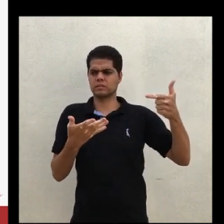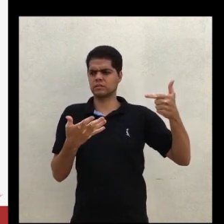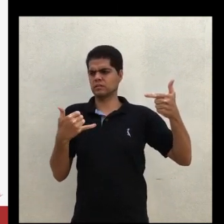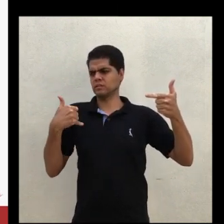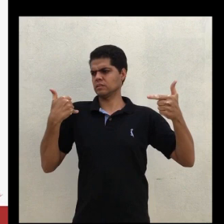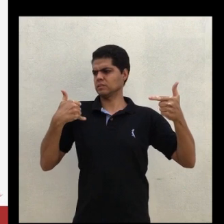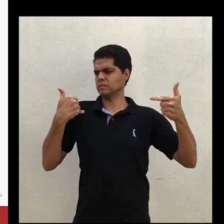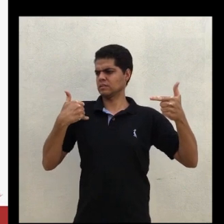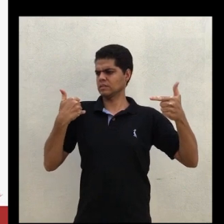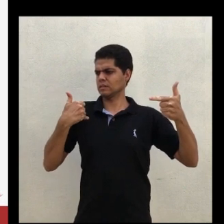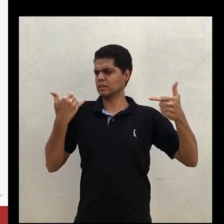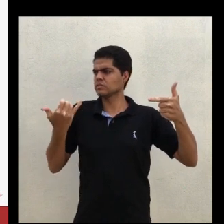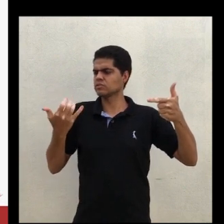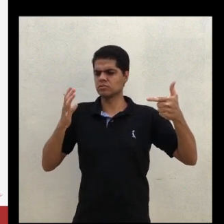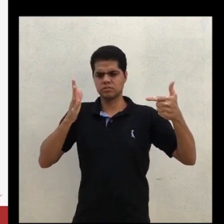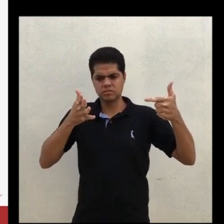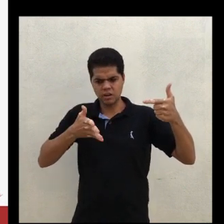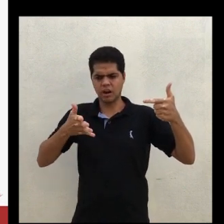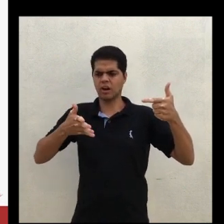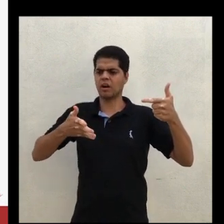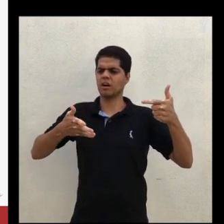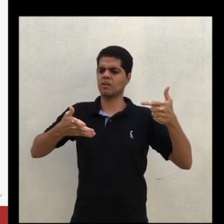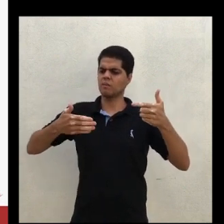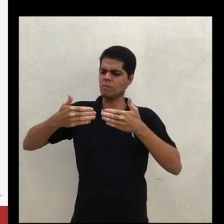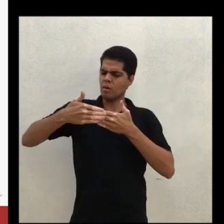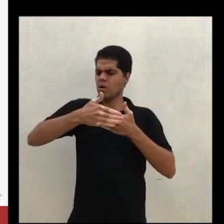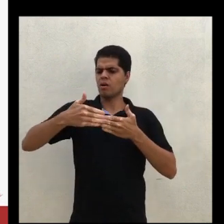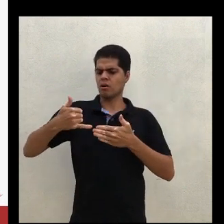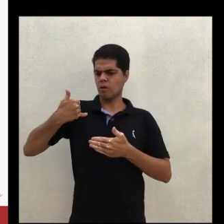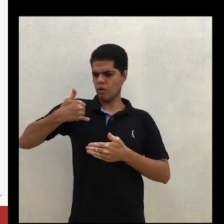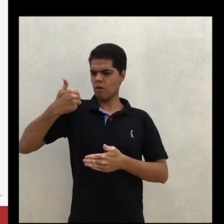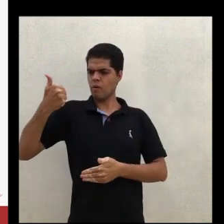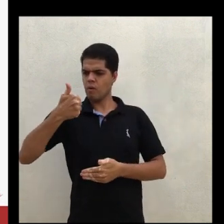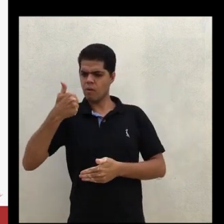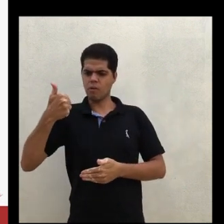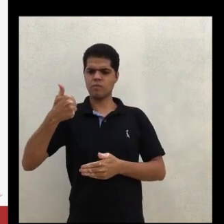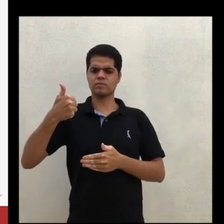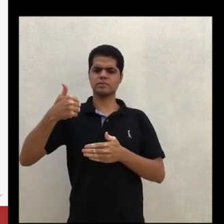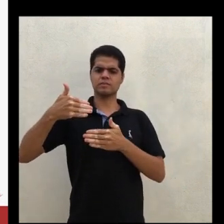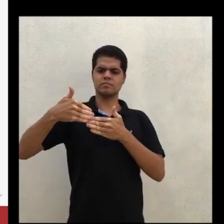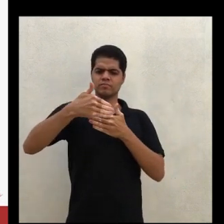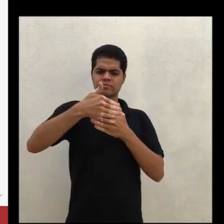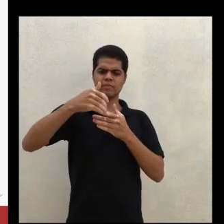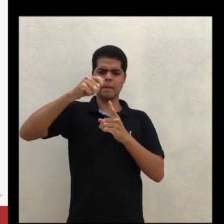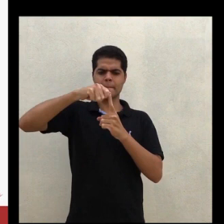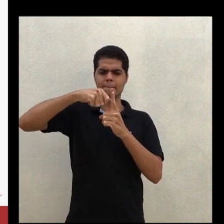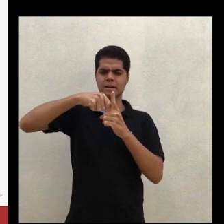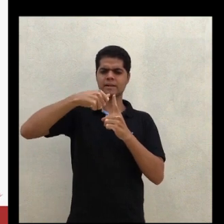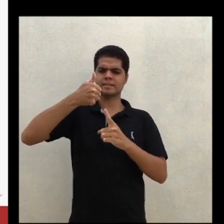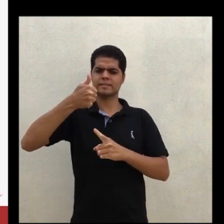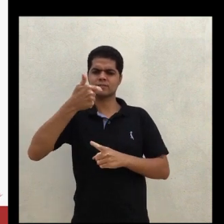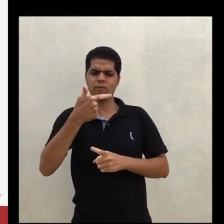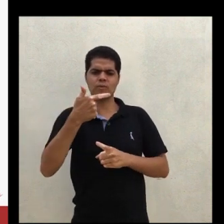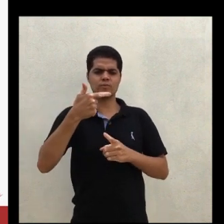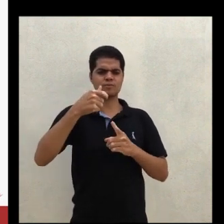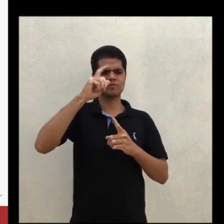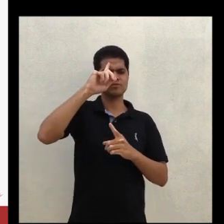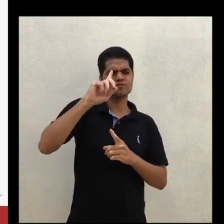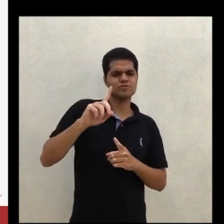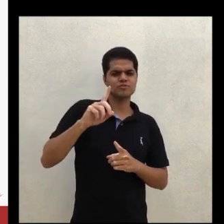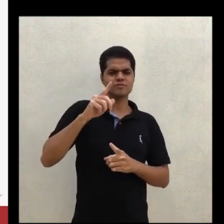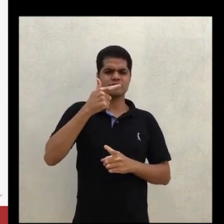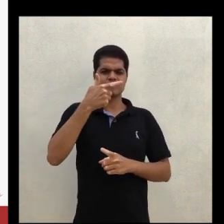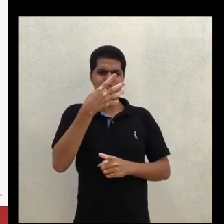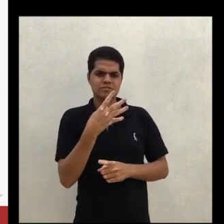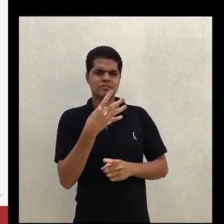29 dias, 23 horas, 59 minutos, 59 segundos. Então, quer dizer que no próximo segundo, ele